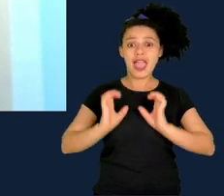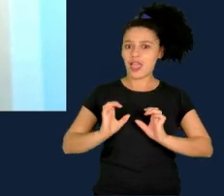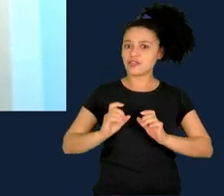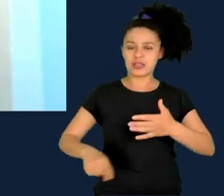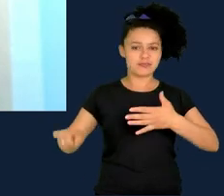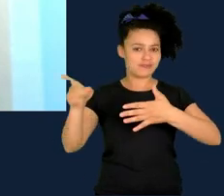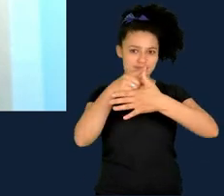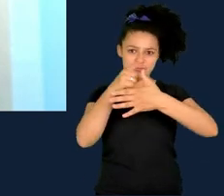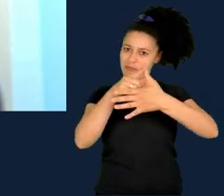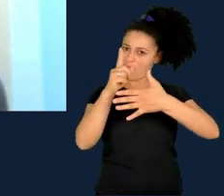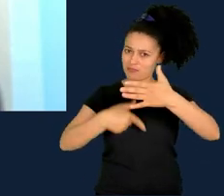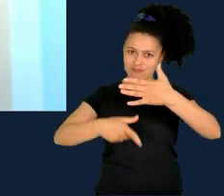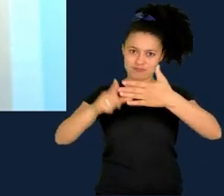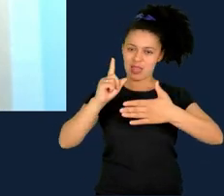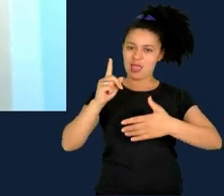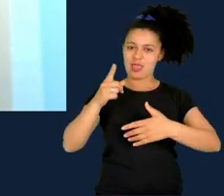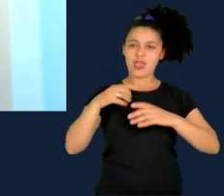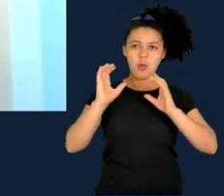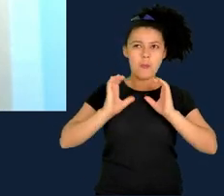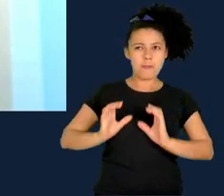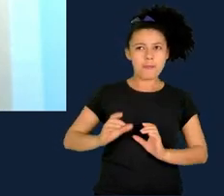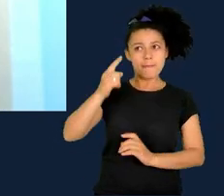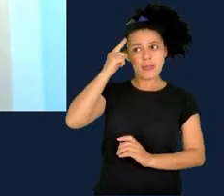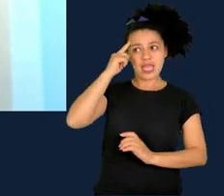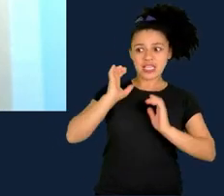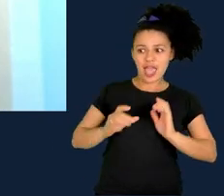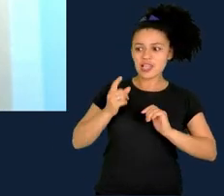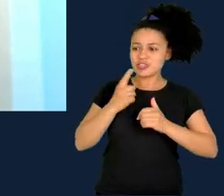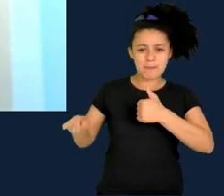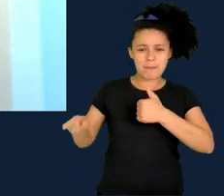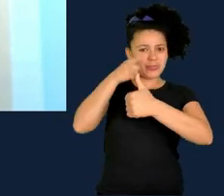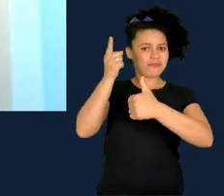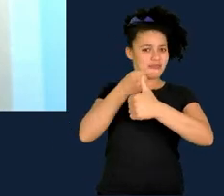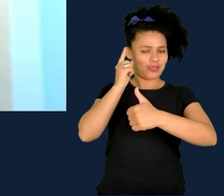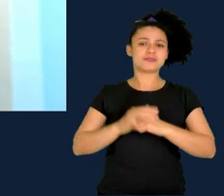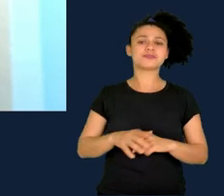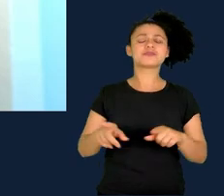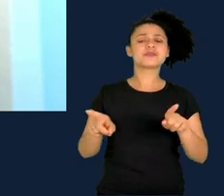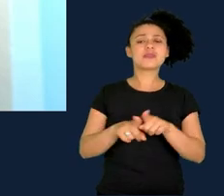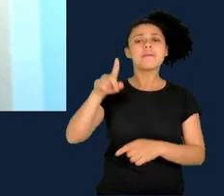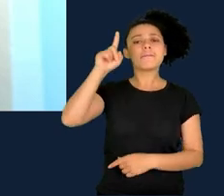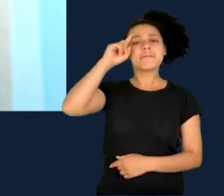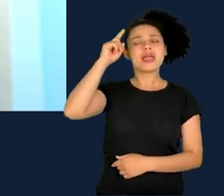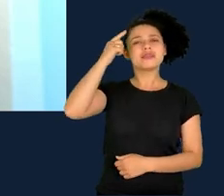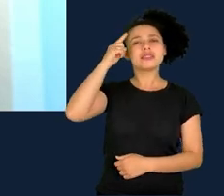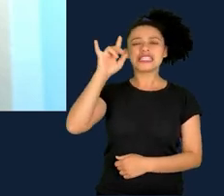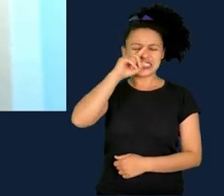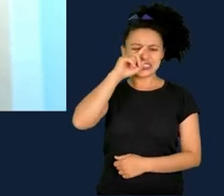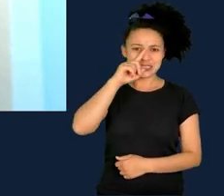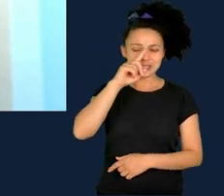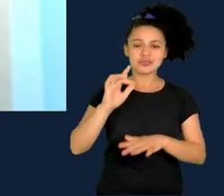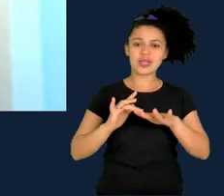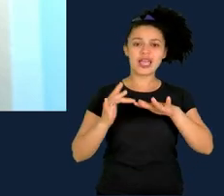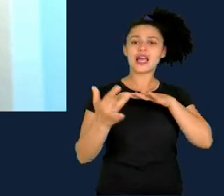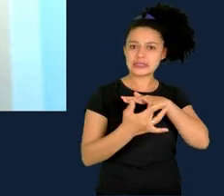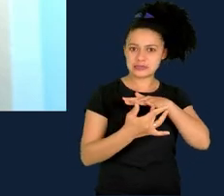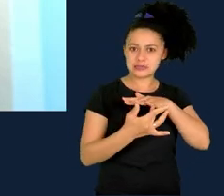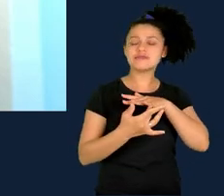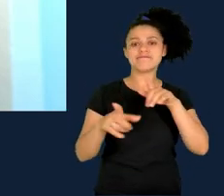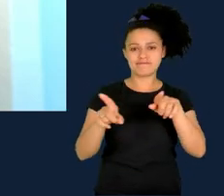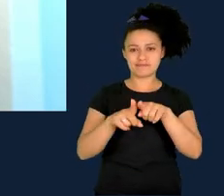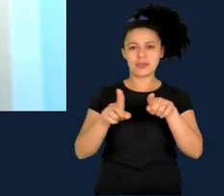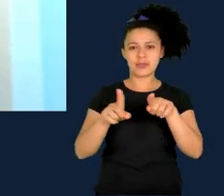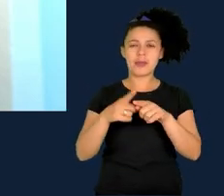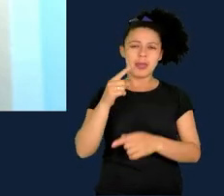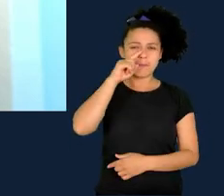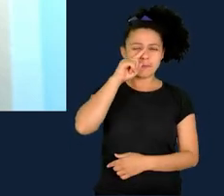E pensando, né, no risco que os dados nos trazem, é impossível não pensar nas redes sociais, né? Recentemente a gente tem falado dos riscos